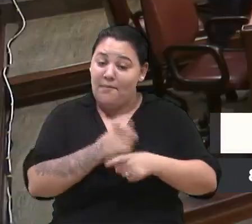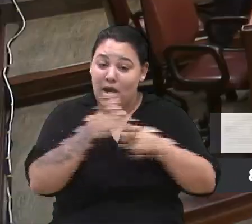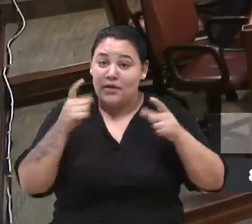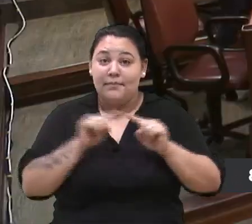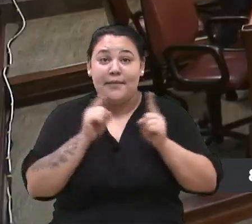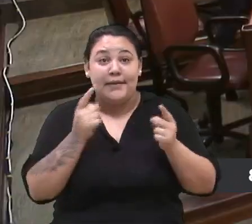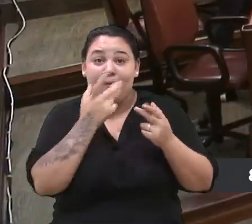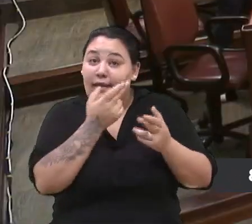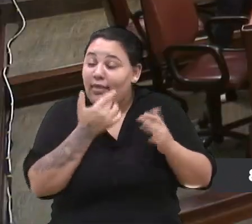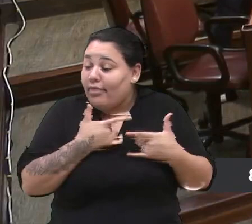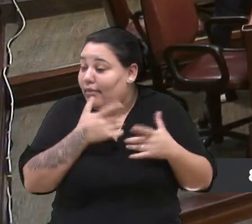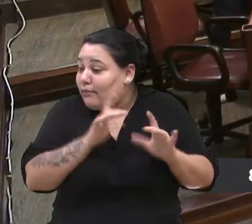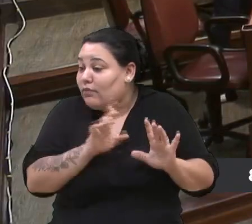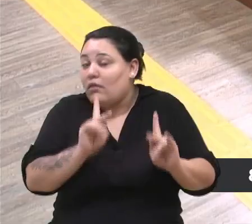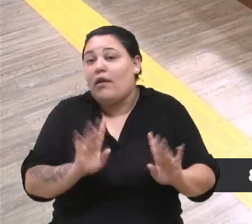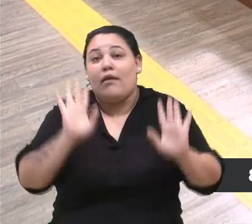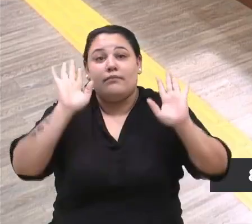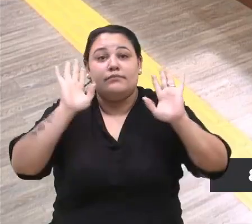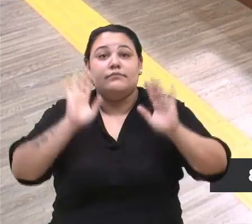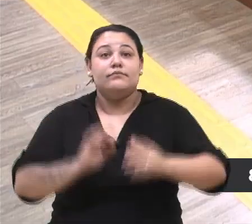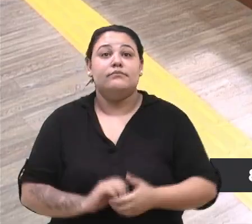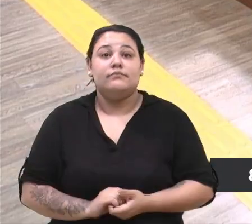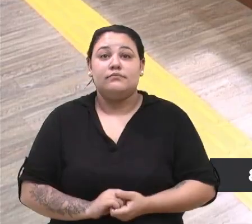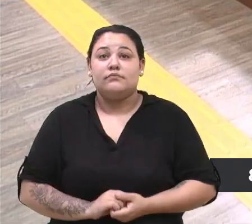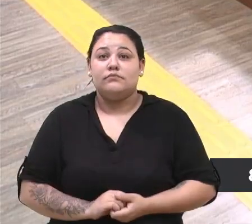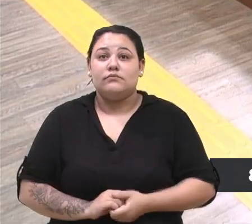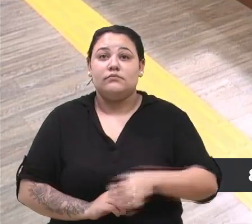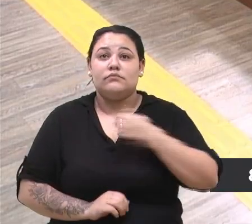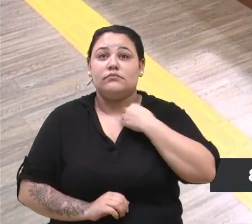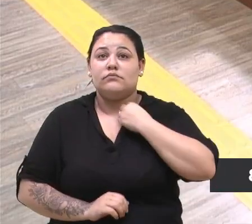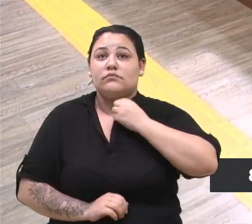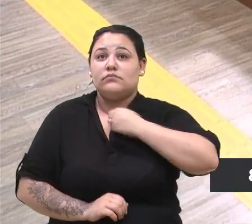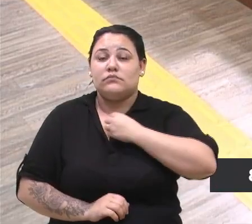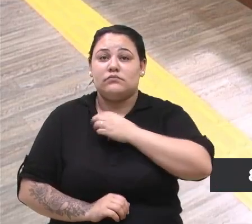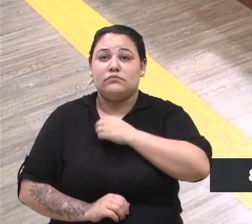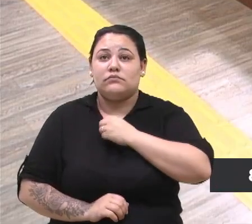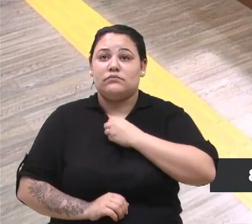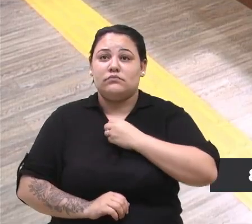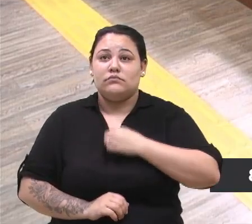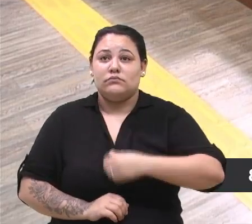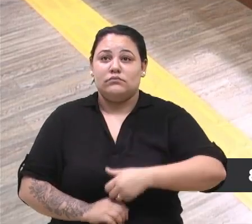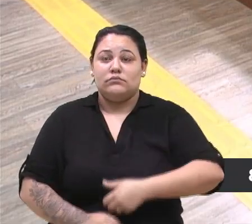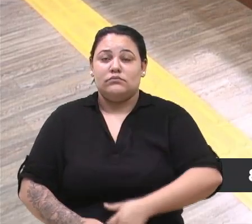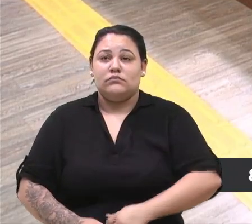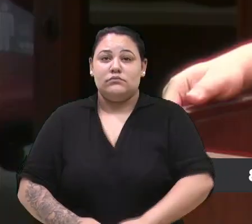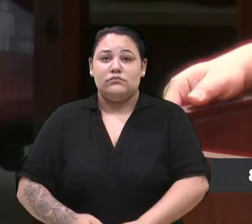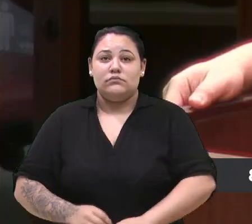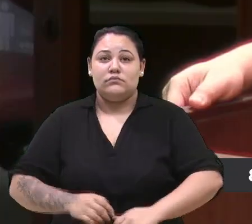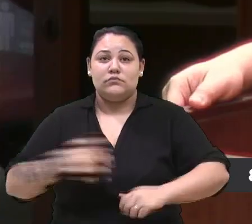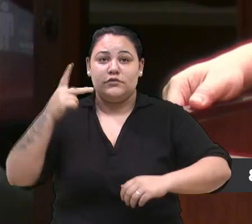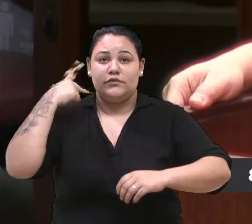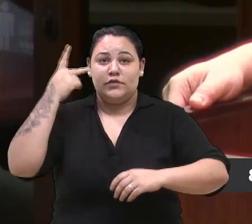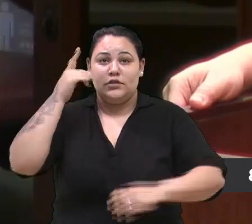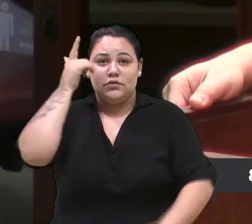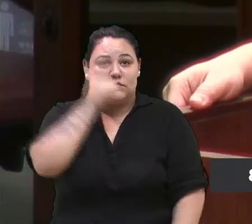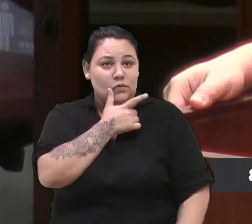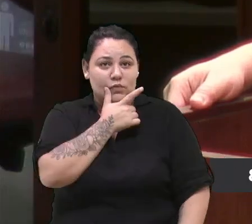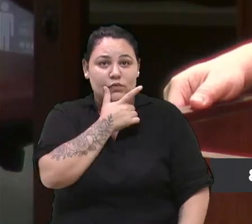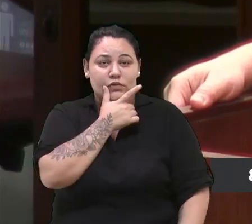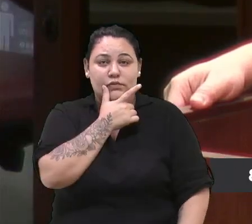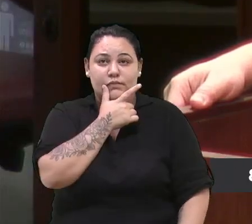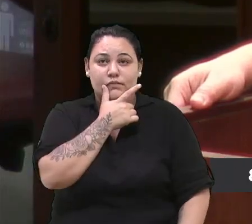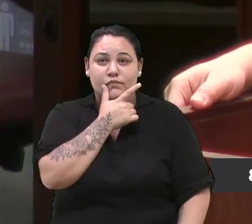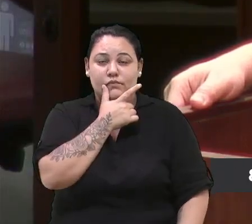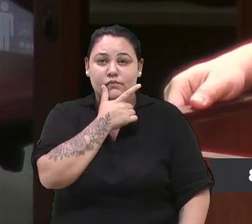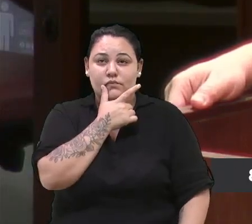Obrigado. Obrigado, vereador Lucas. Vereador Lucas, tem algumas